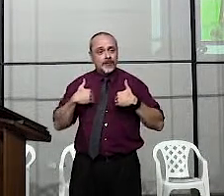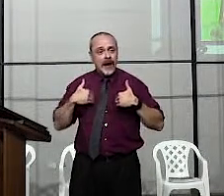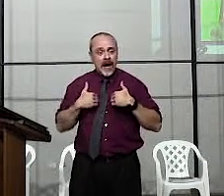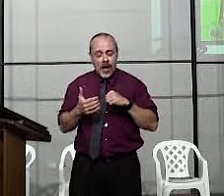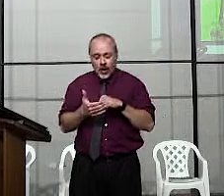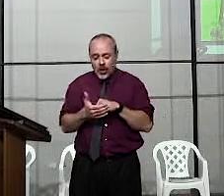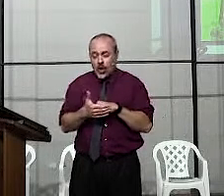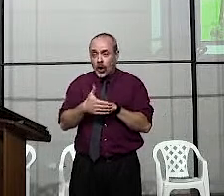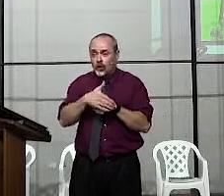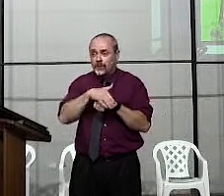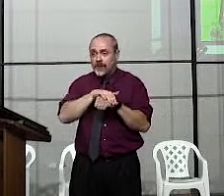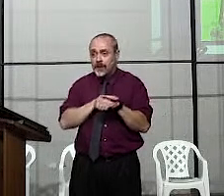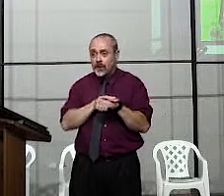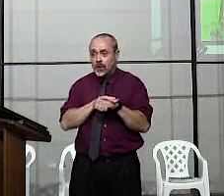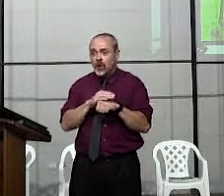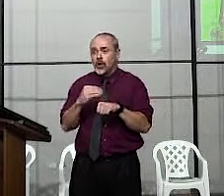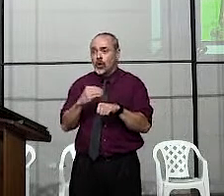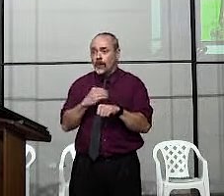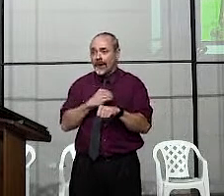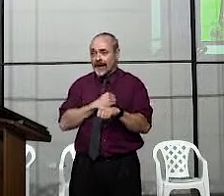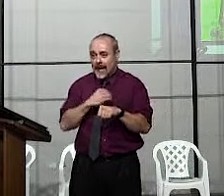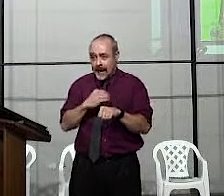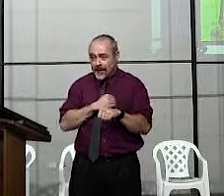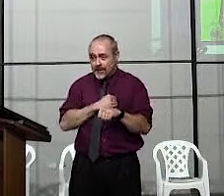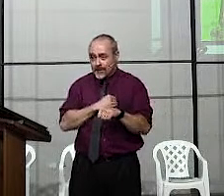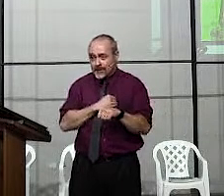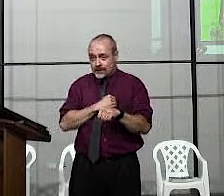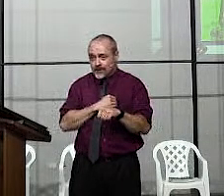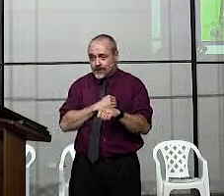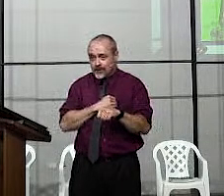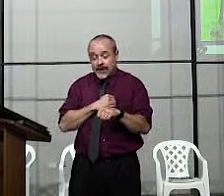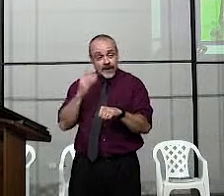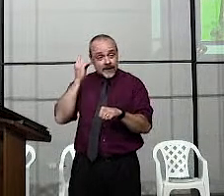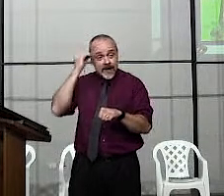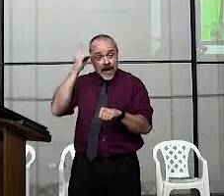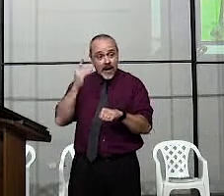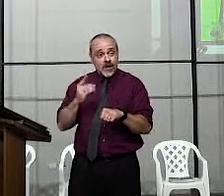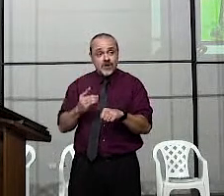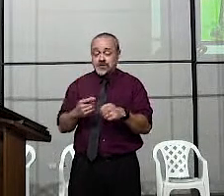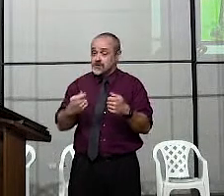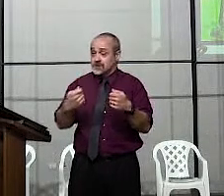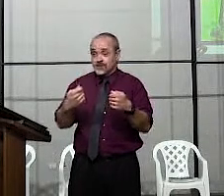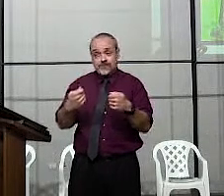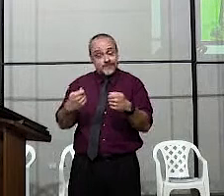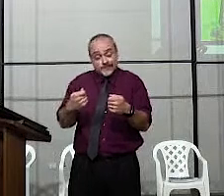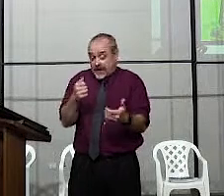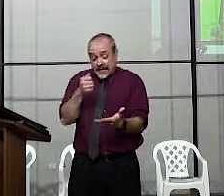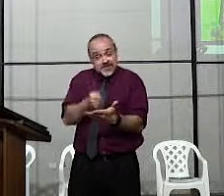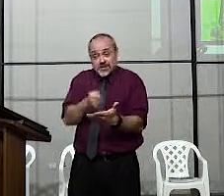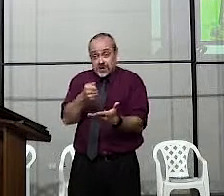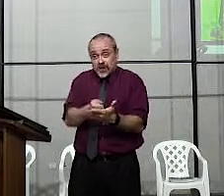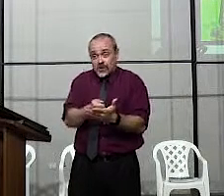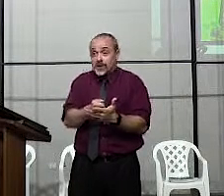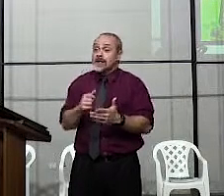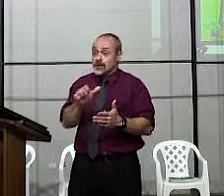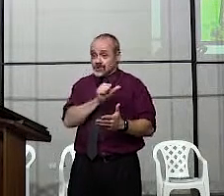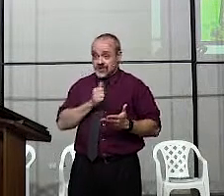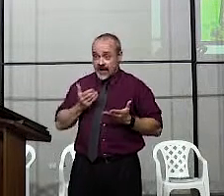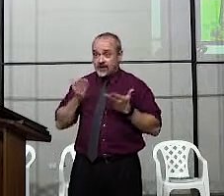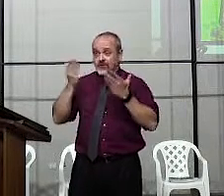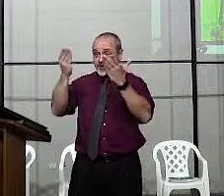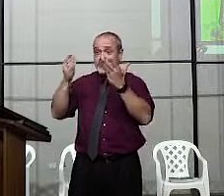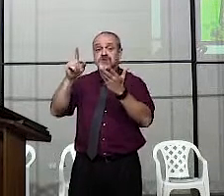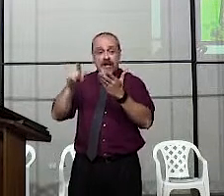um animal cobriu o pecado, e Deus exigiu que